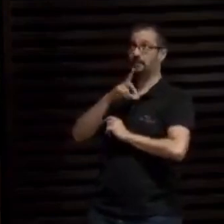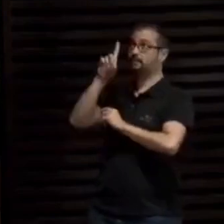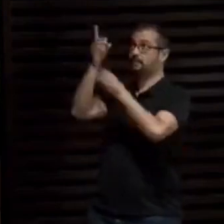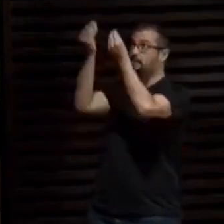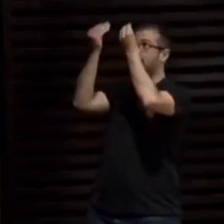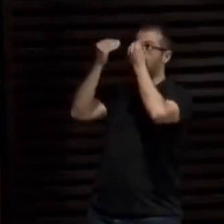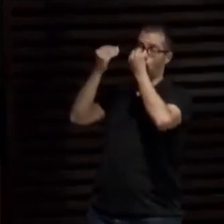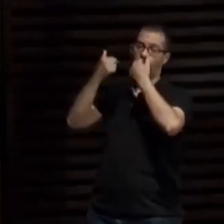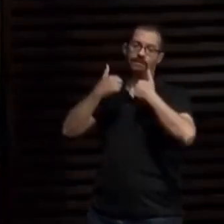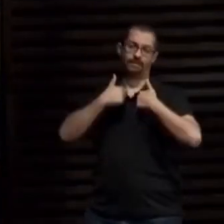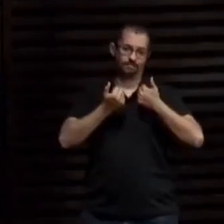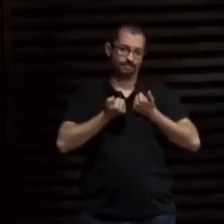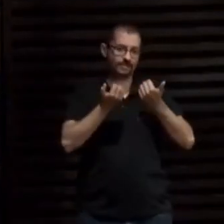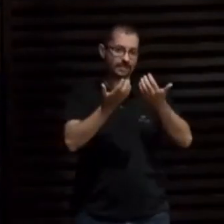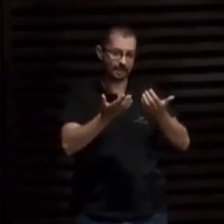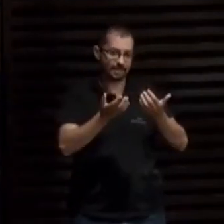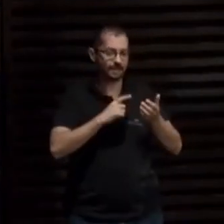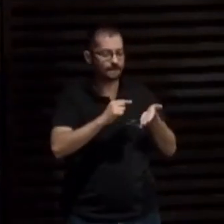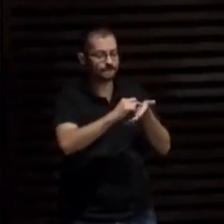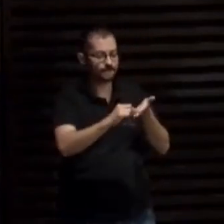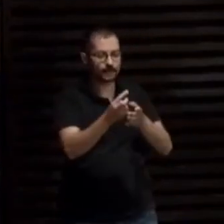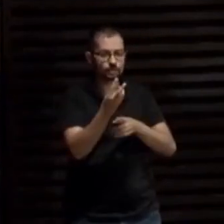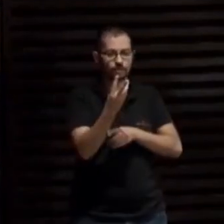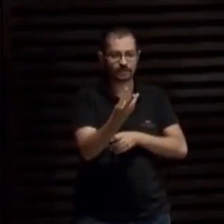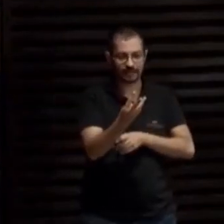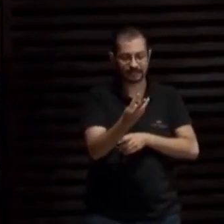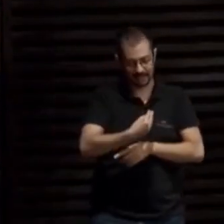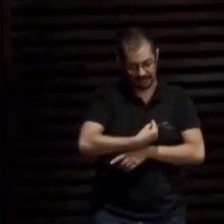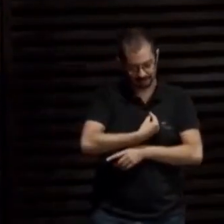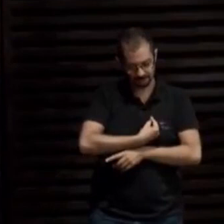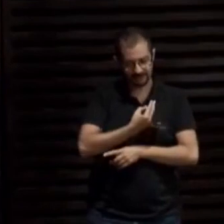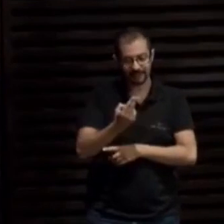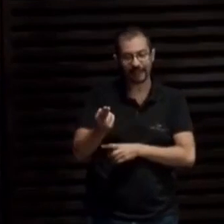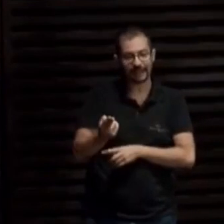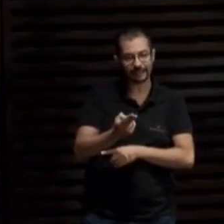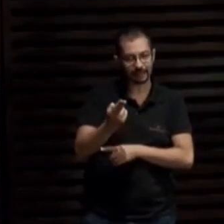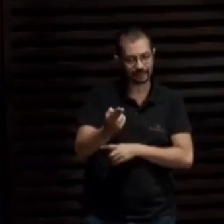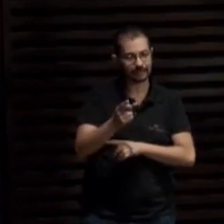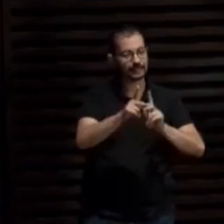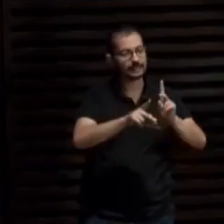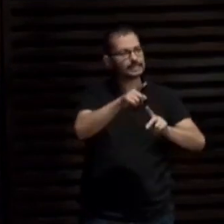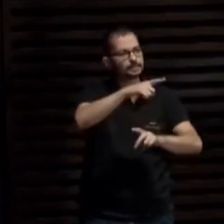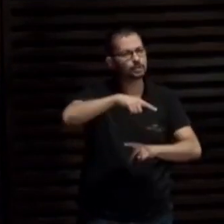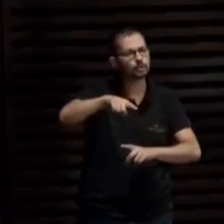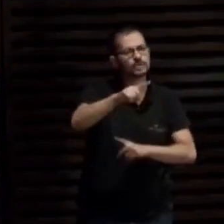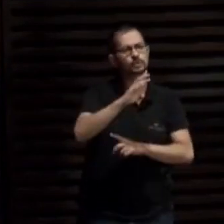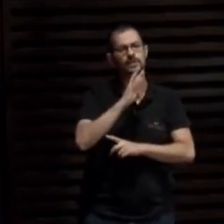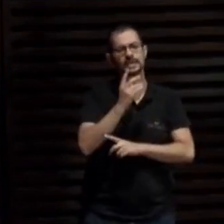3. O verso 3. A vida eterna é esta, que te conheçam, o único Deus, não é o